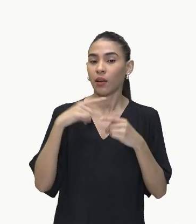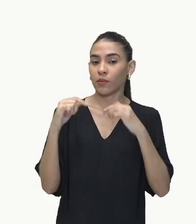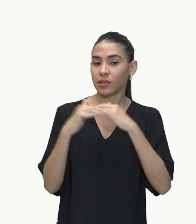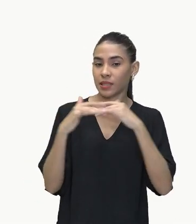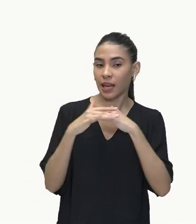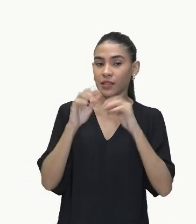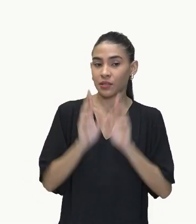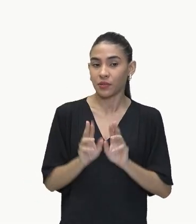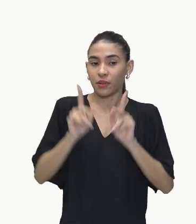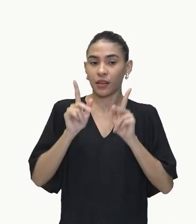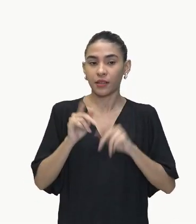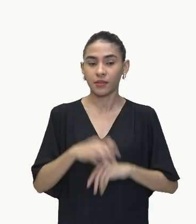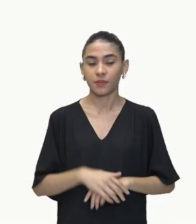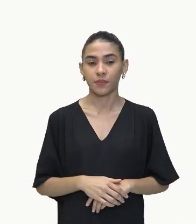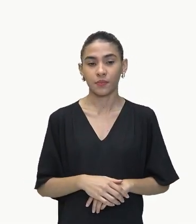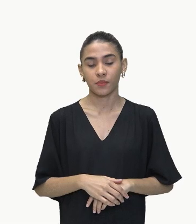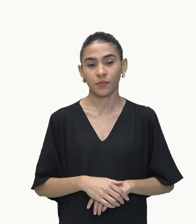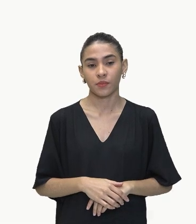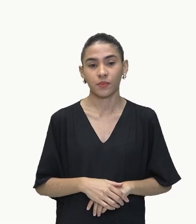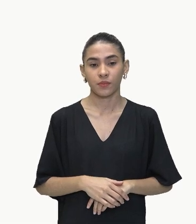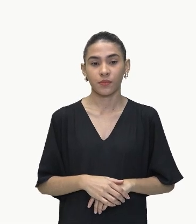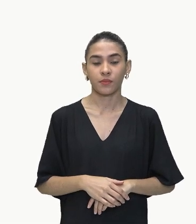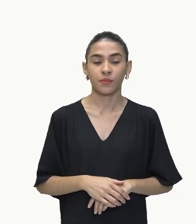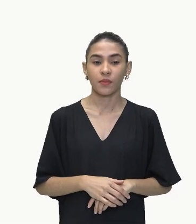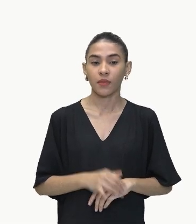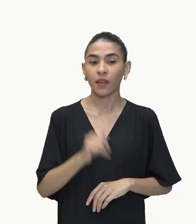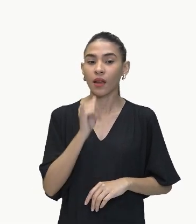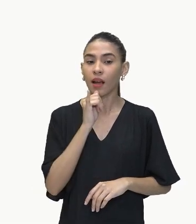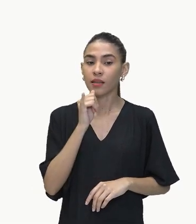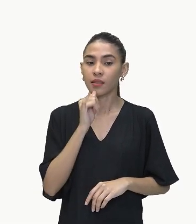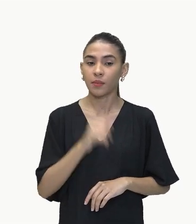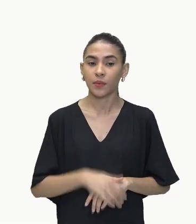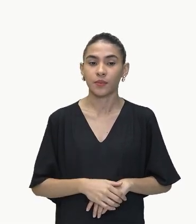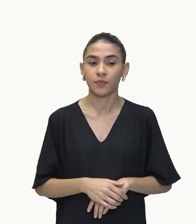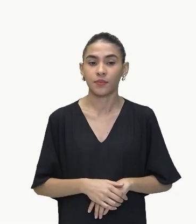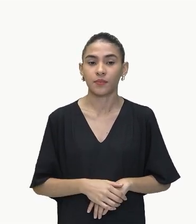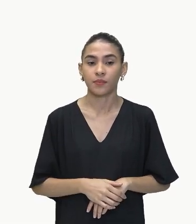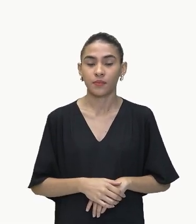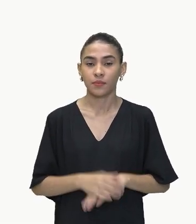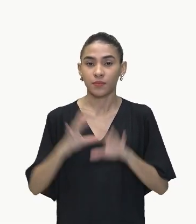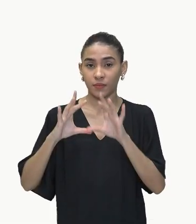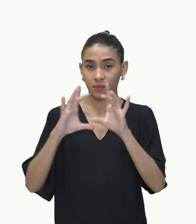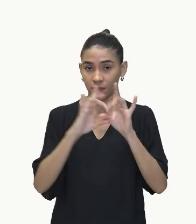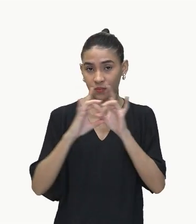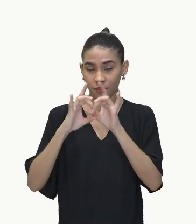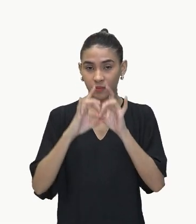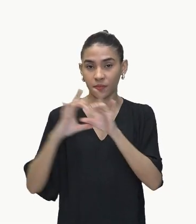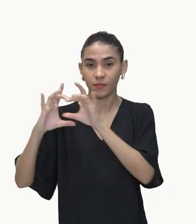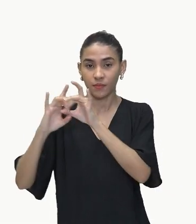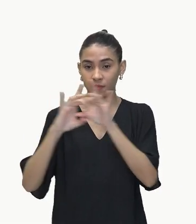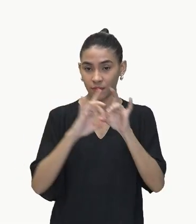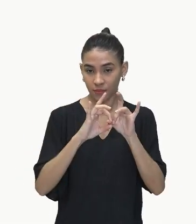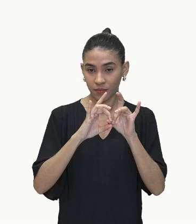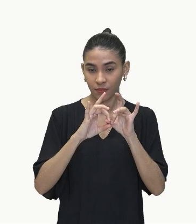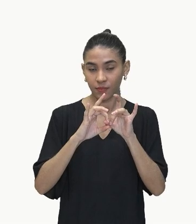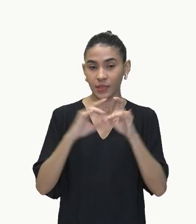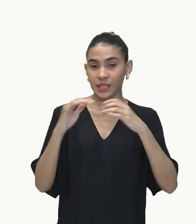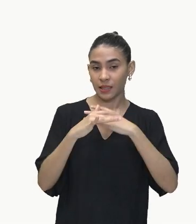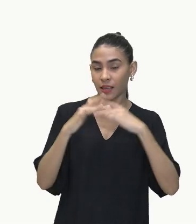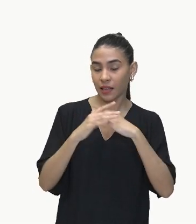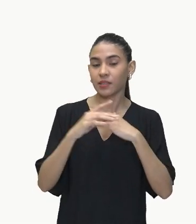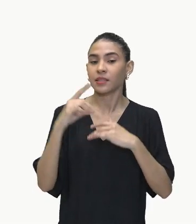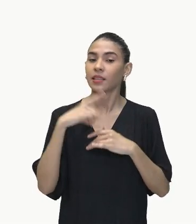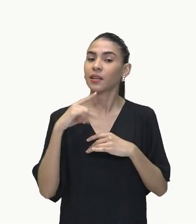isso equivale dizer o seguinte, que mesmo que elas estejam ali emendadas, cada uma continua